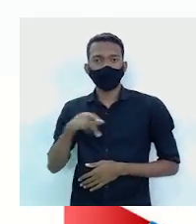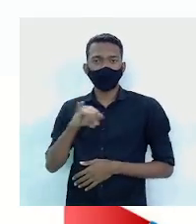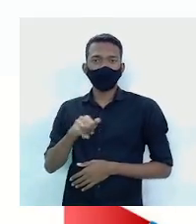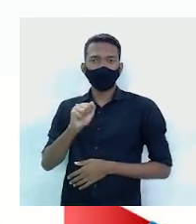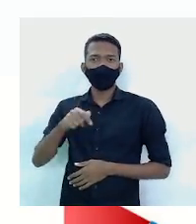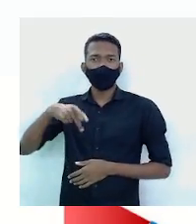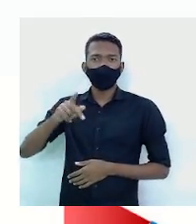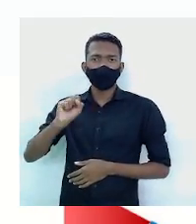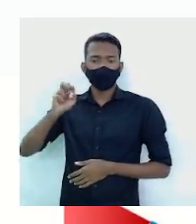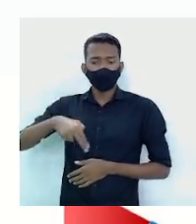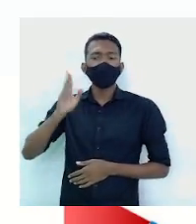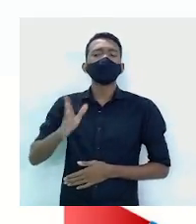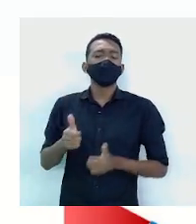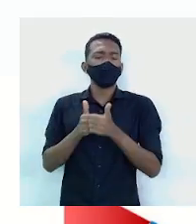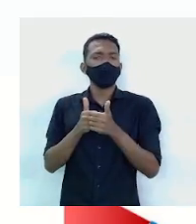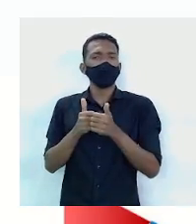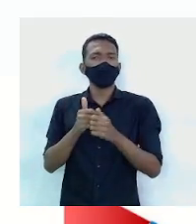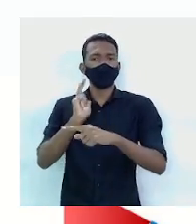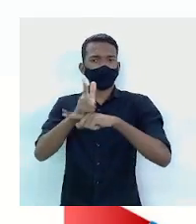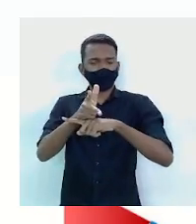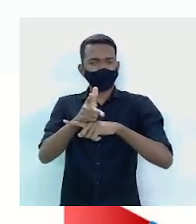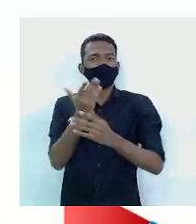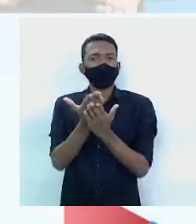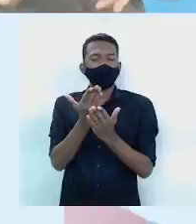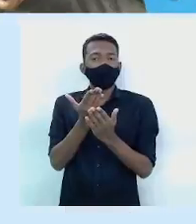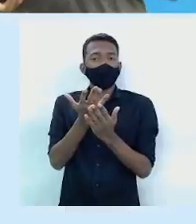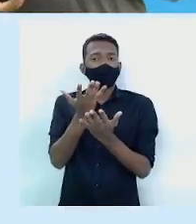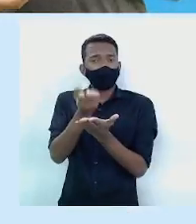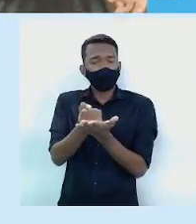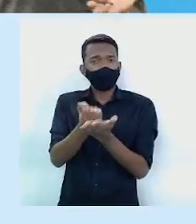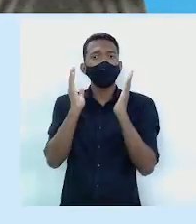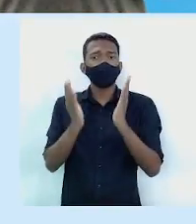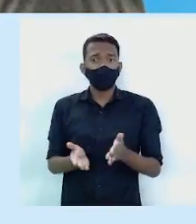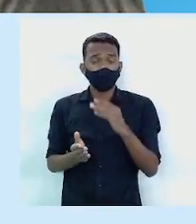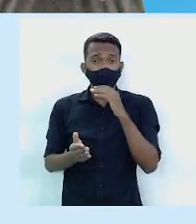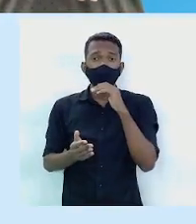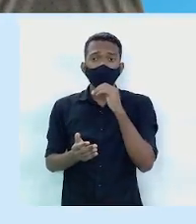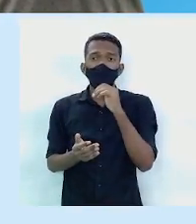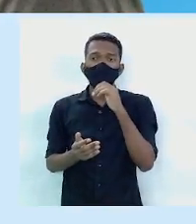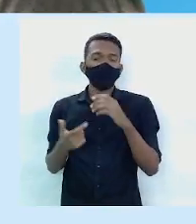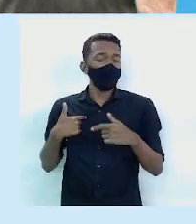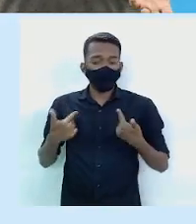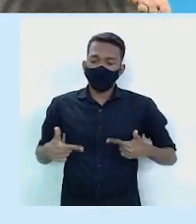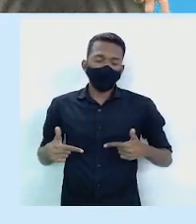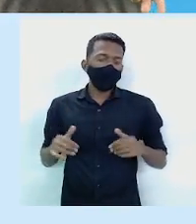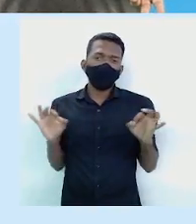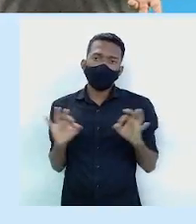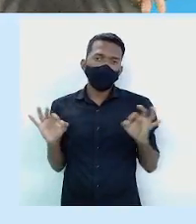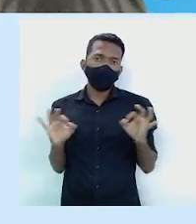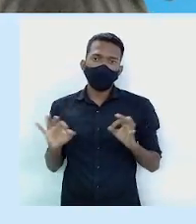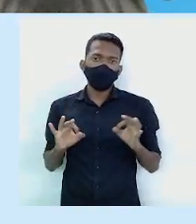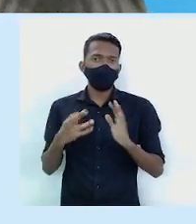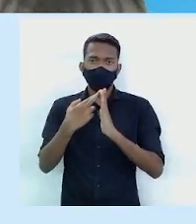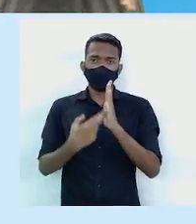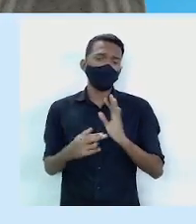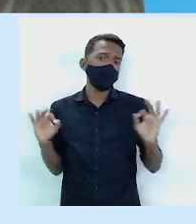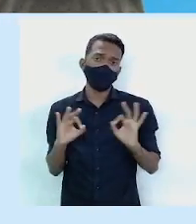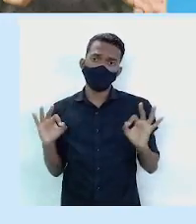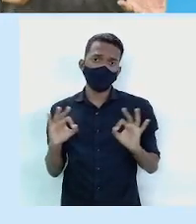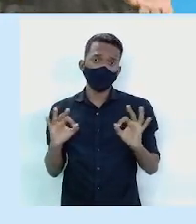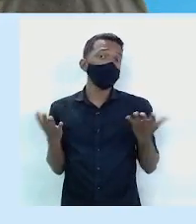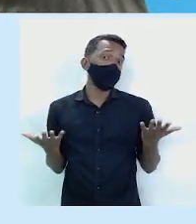Jackson, gravando aqui essa aula para vocês, fazendo essa aula aqui para vocês, e eu não tivesse preparado um roteiro. Então